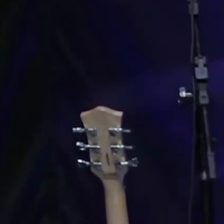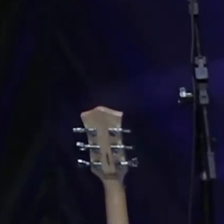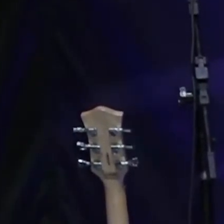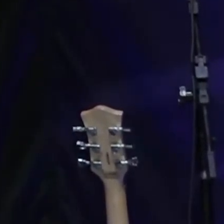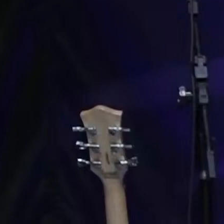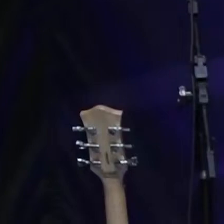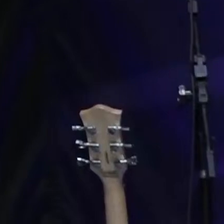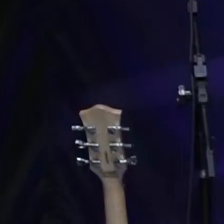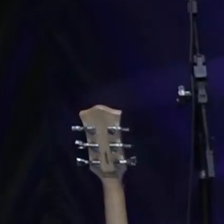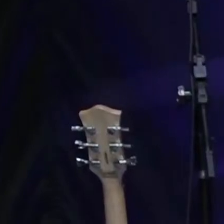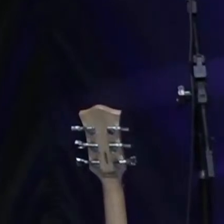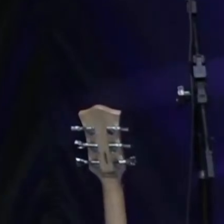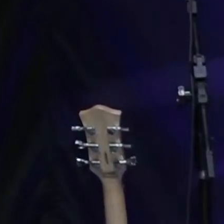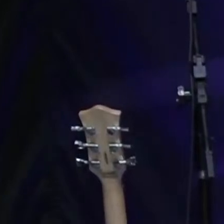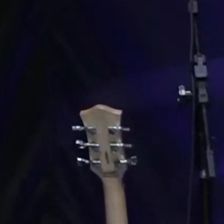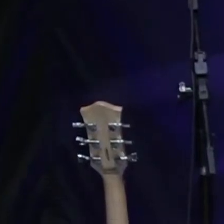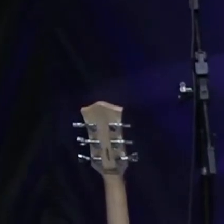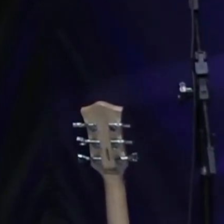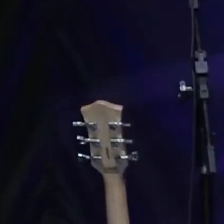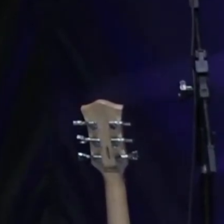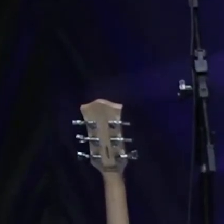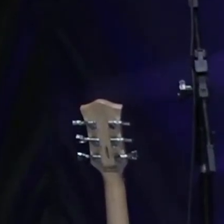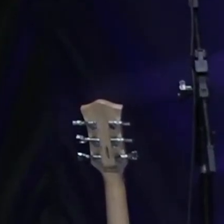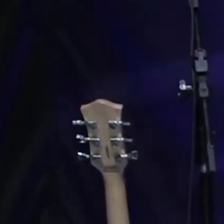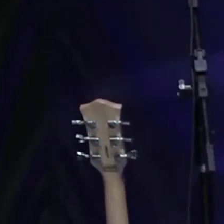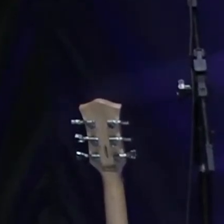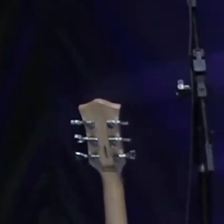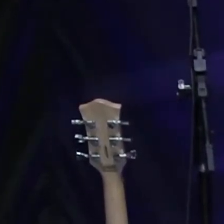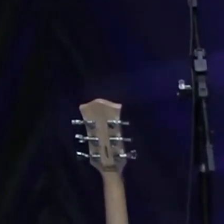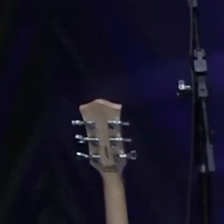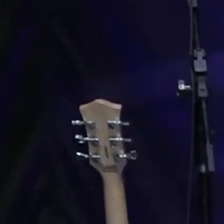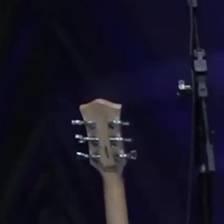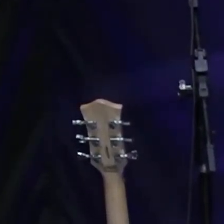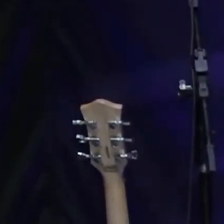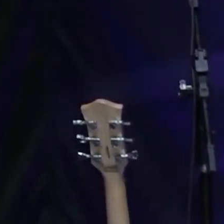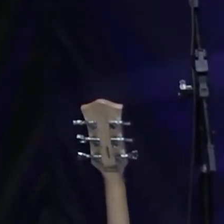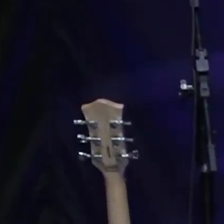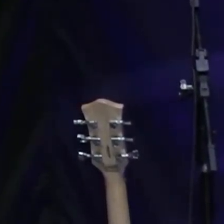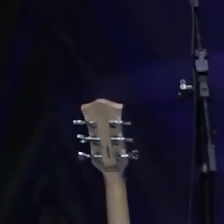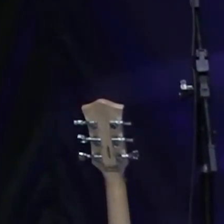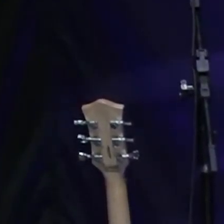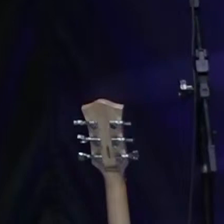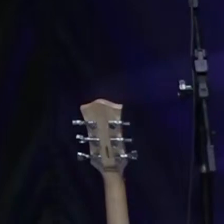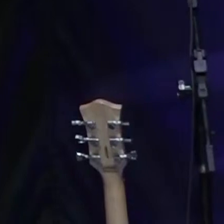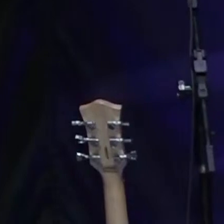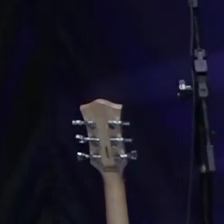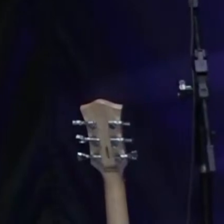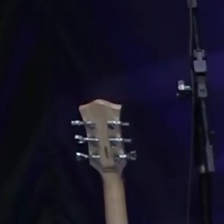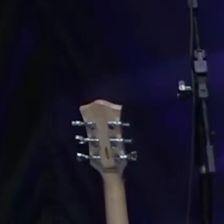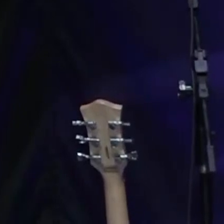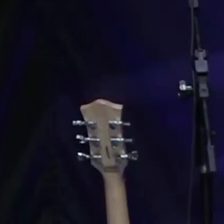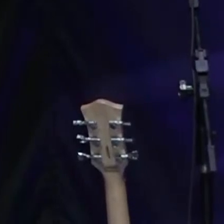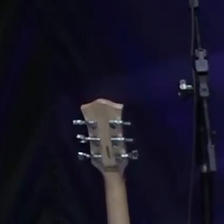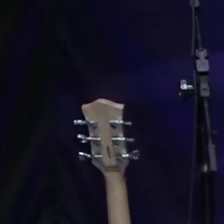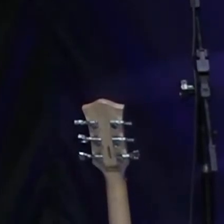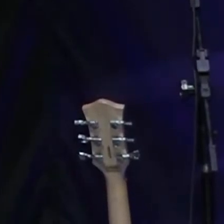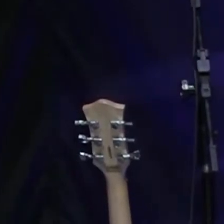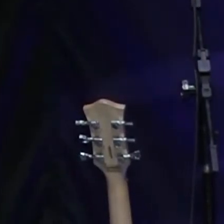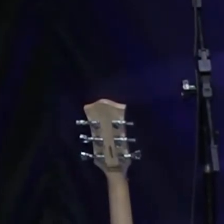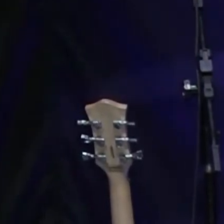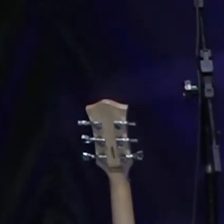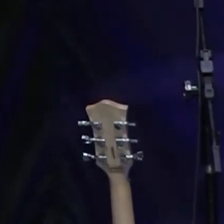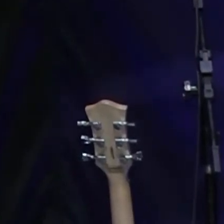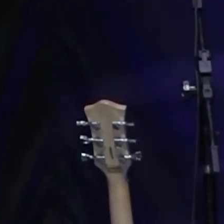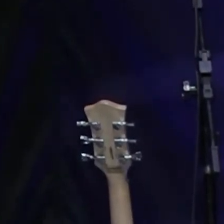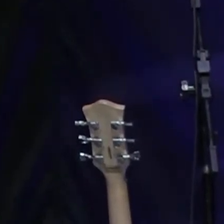mulheres: sujeite-se ao seu marido. Mulher, olha para o seu marido aí, olhe para ele. Deus quer que você respeite ele como líder